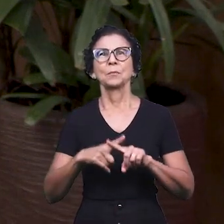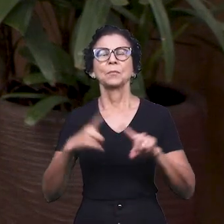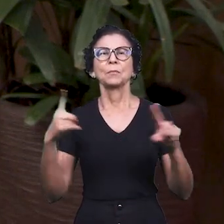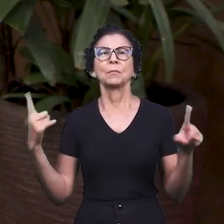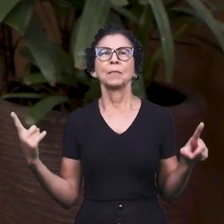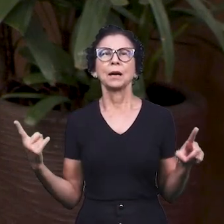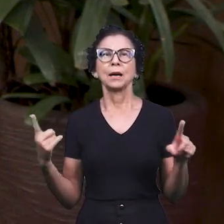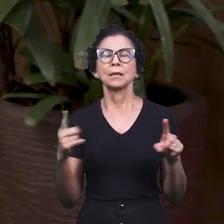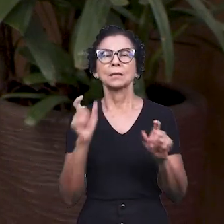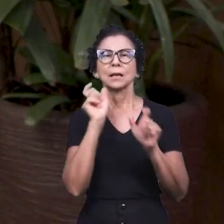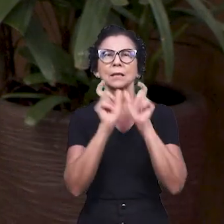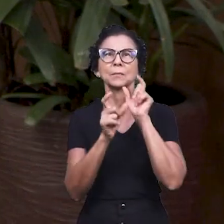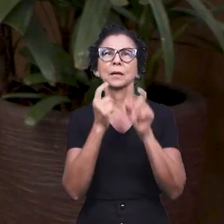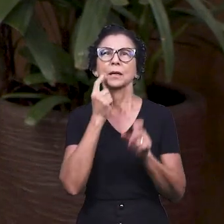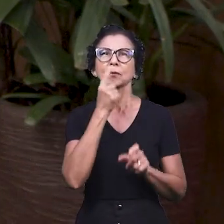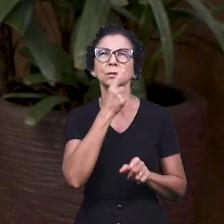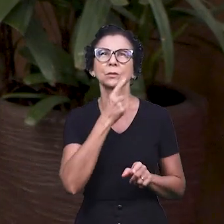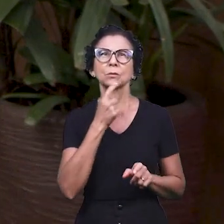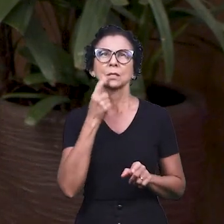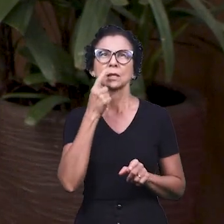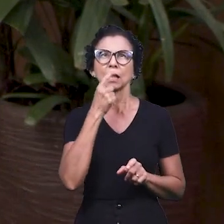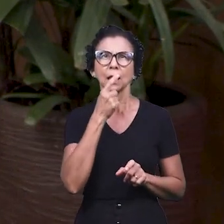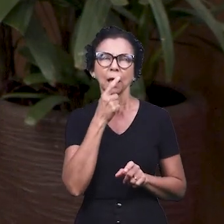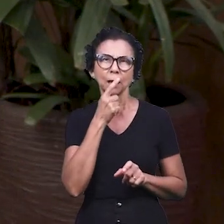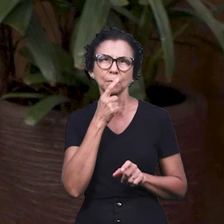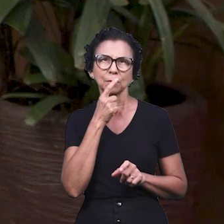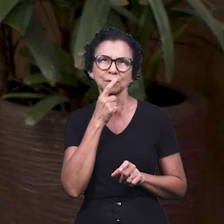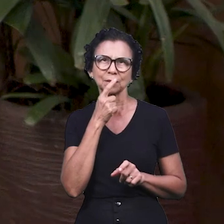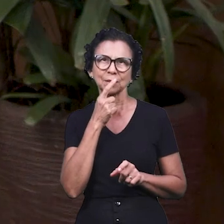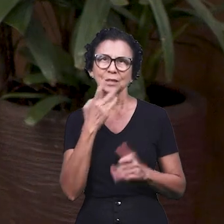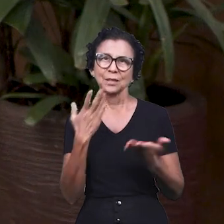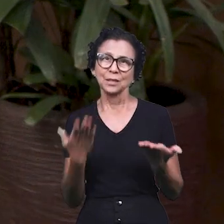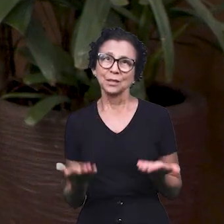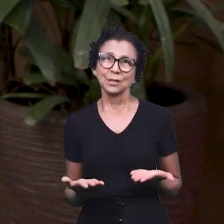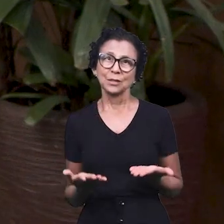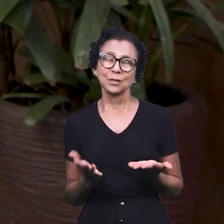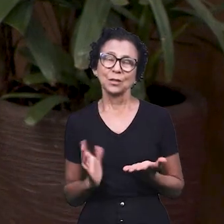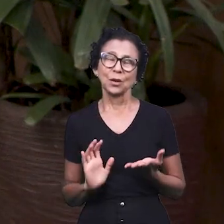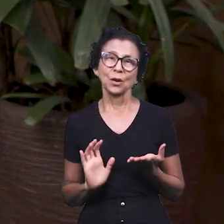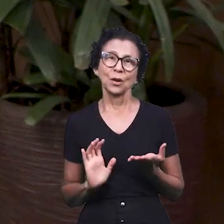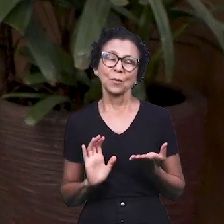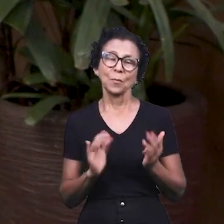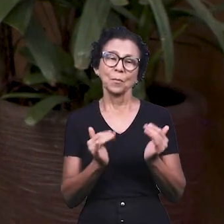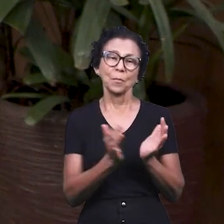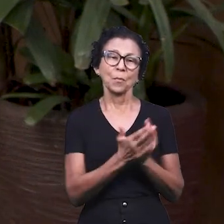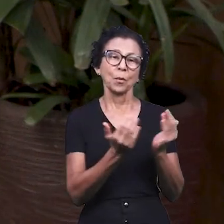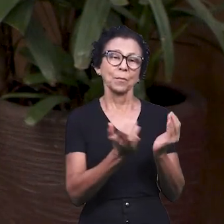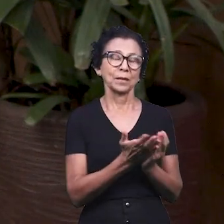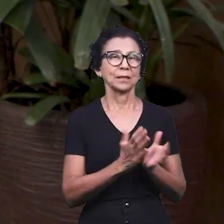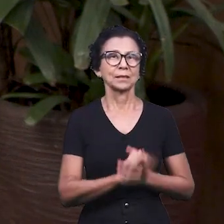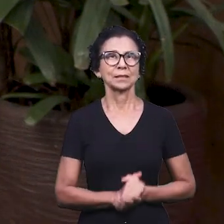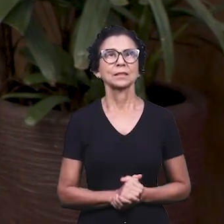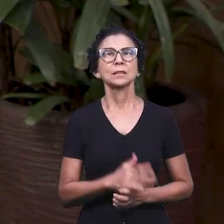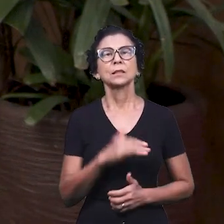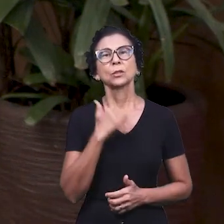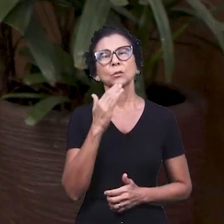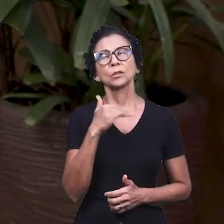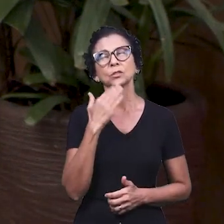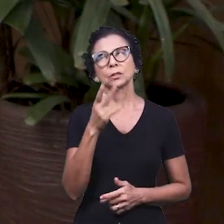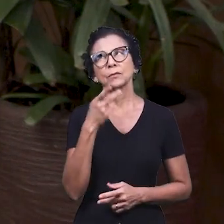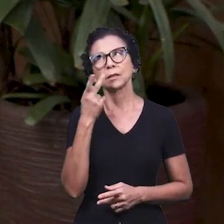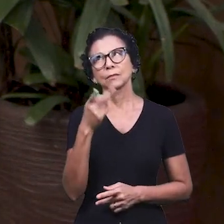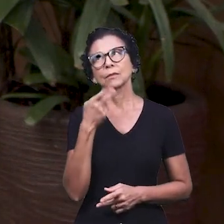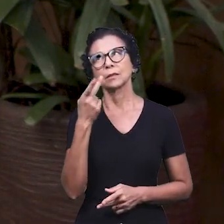haverá proveito. Nós agradecemos a participação de todos e continue na